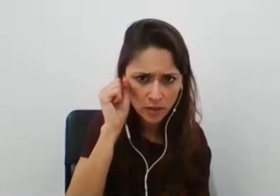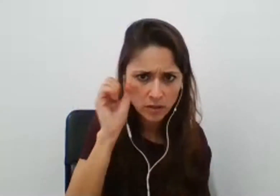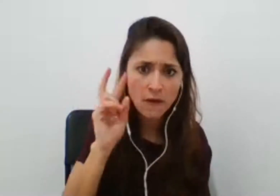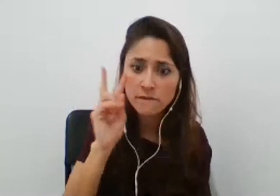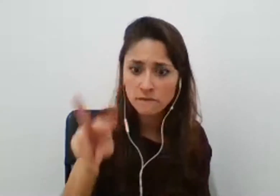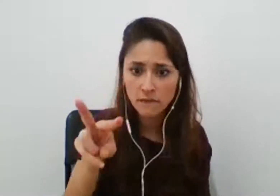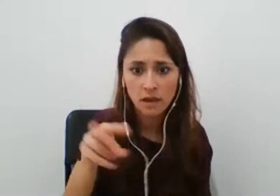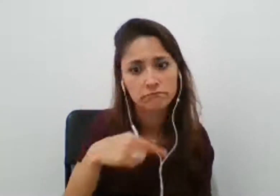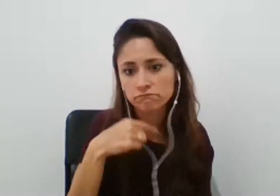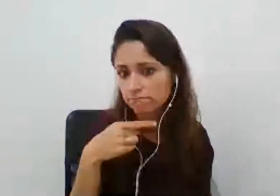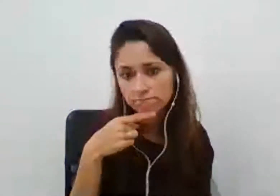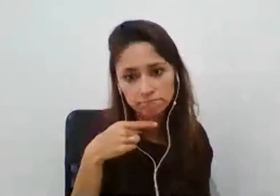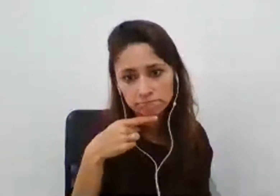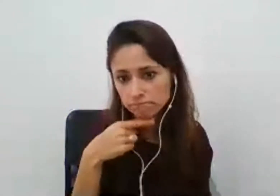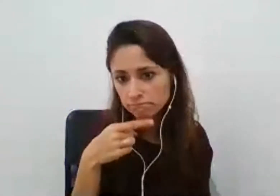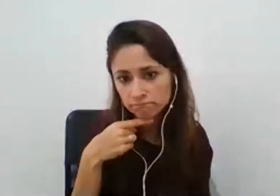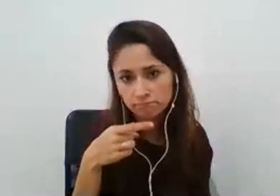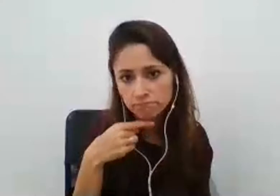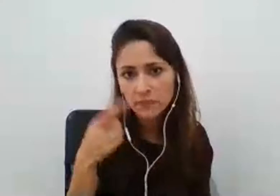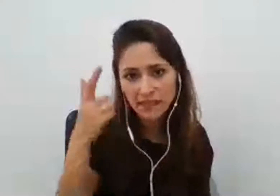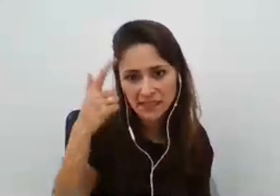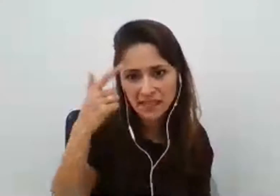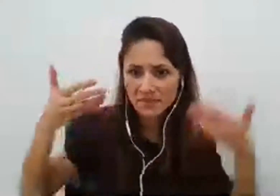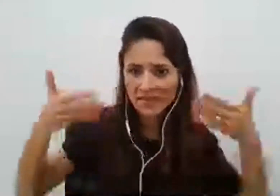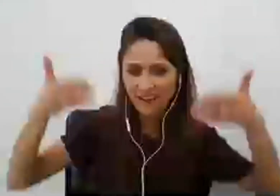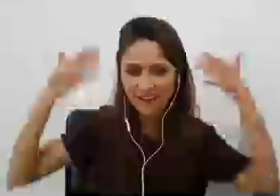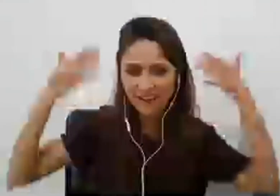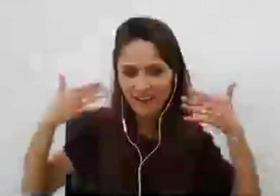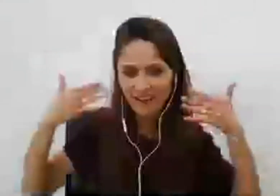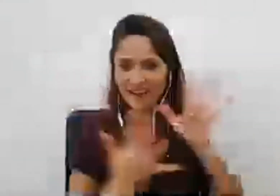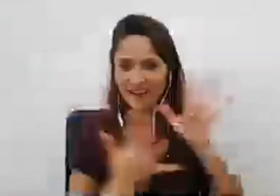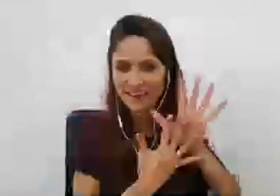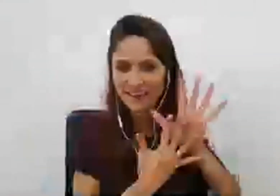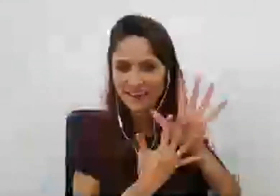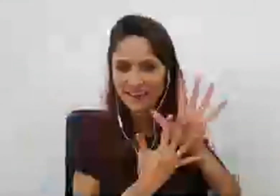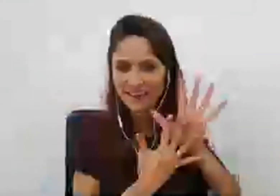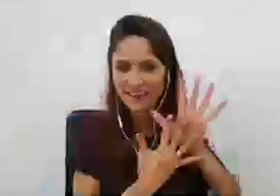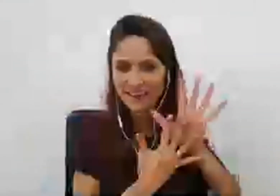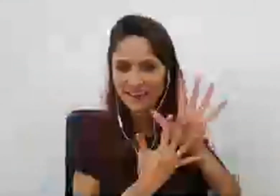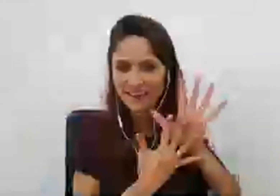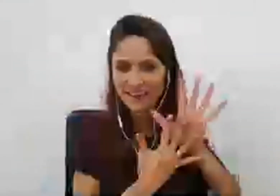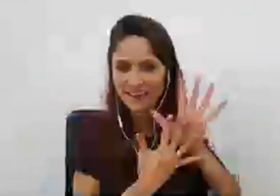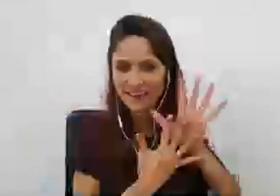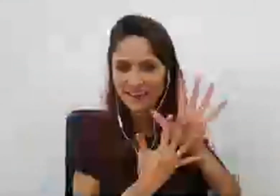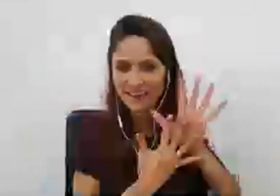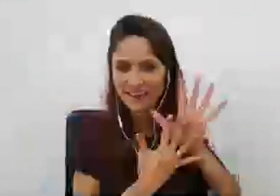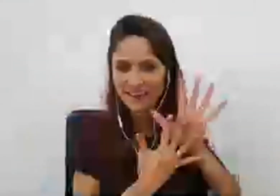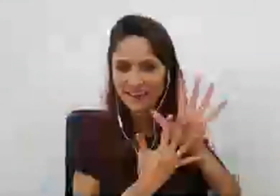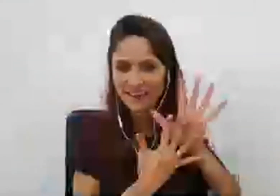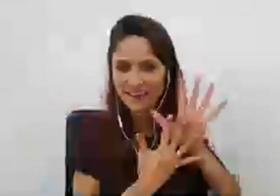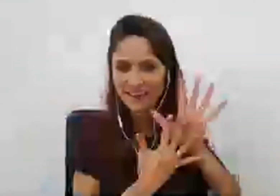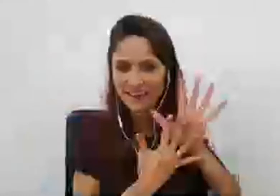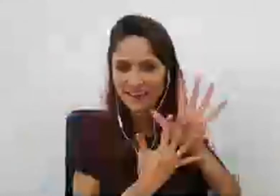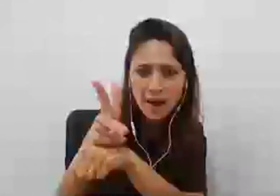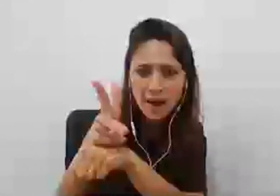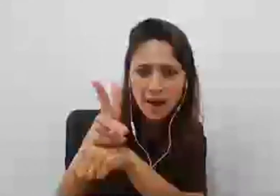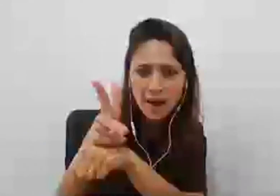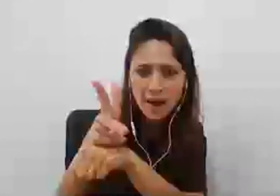Não, a gente está Estão vendo vendo também? a sua tela do computador, né? A sua Não, câmera do agora,